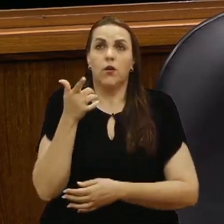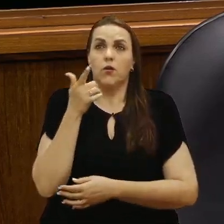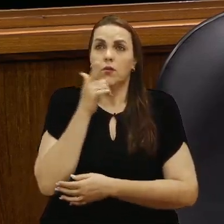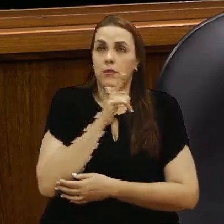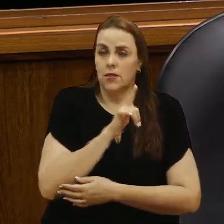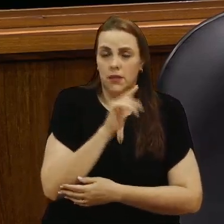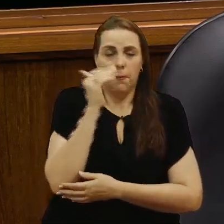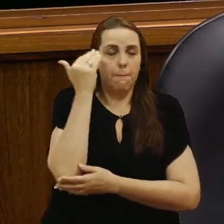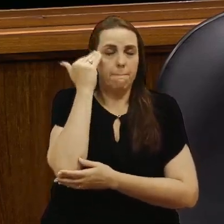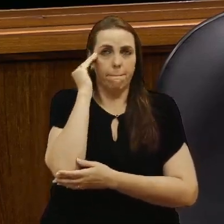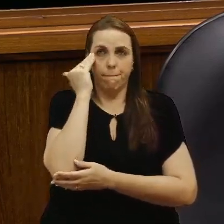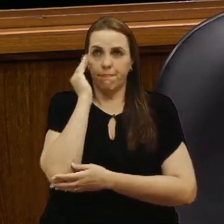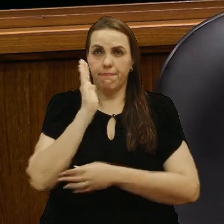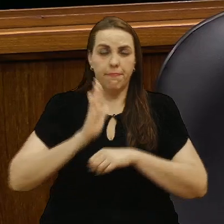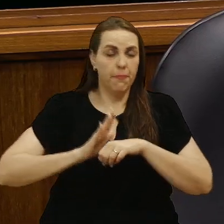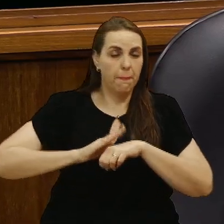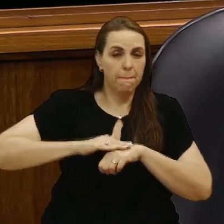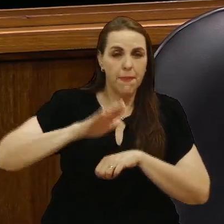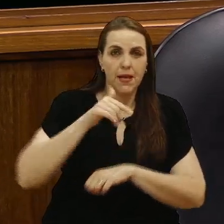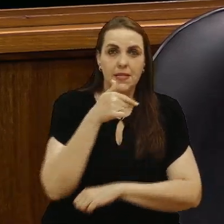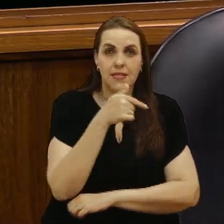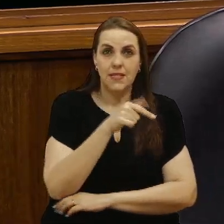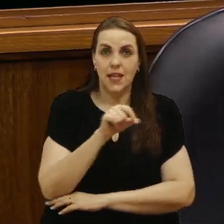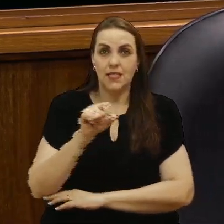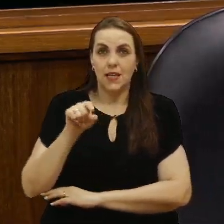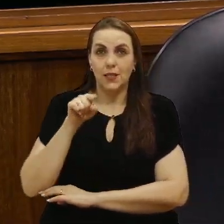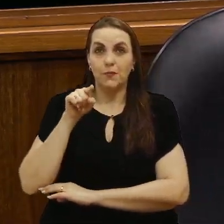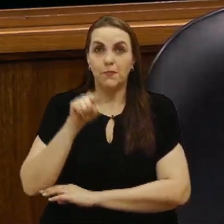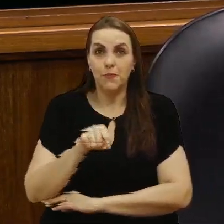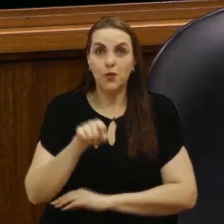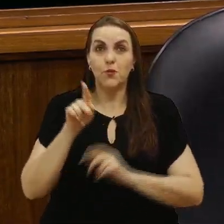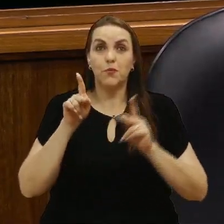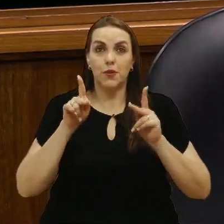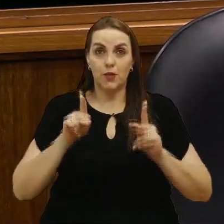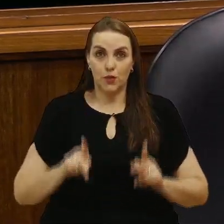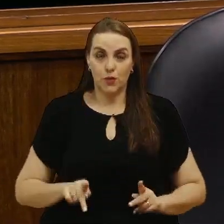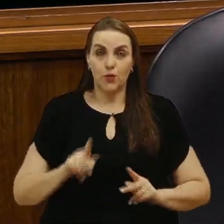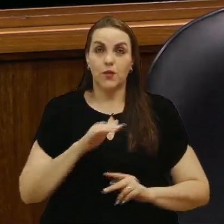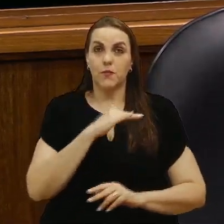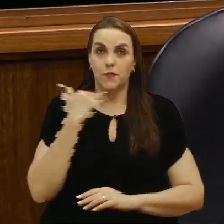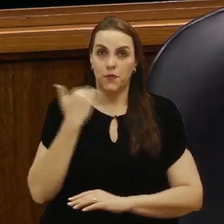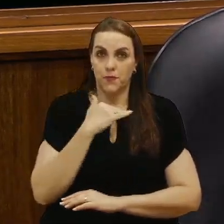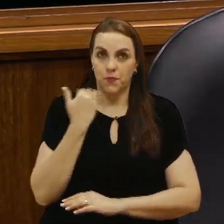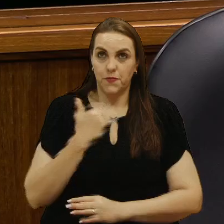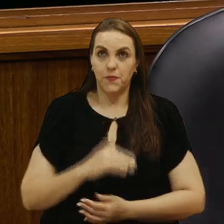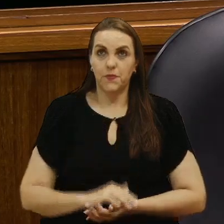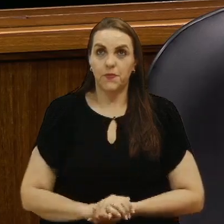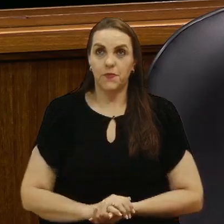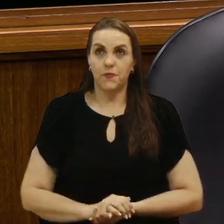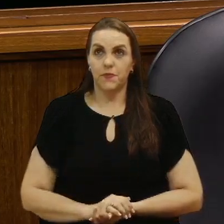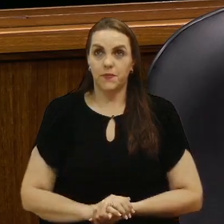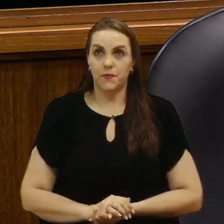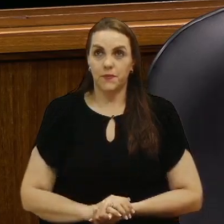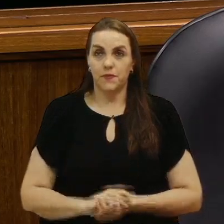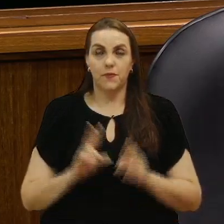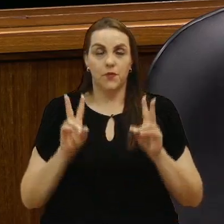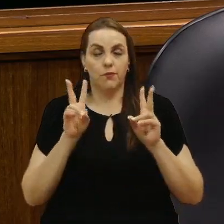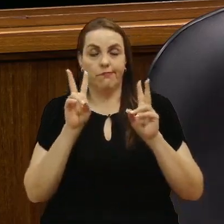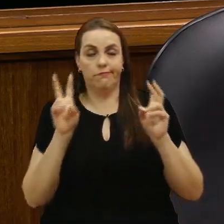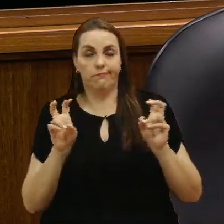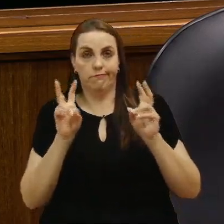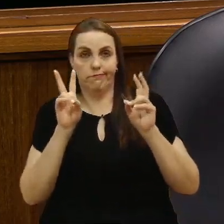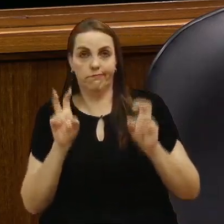para mais de 700 mil pessoas morrerem. Com o